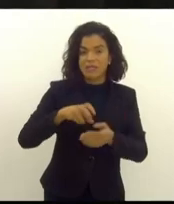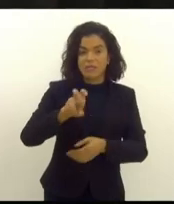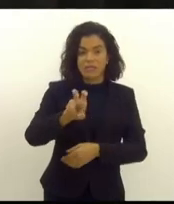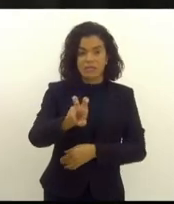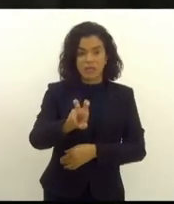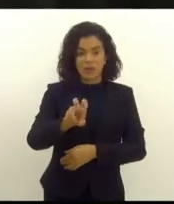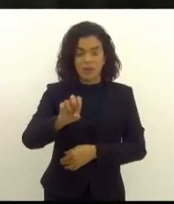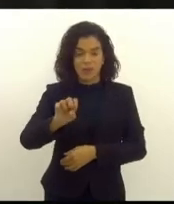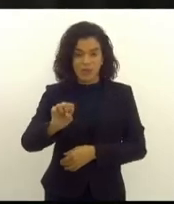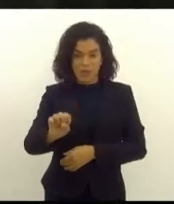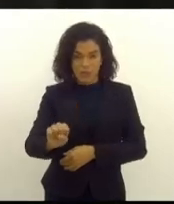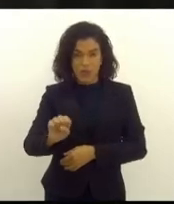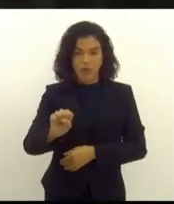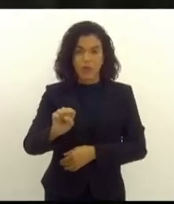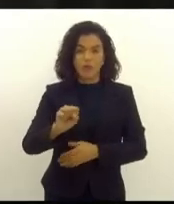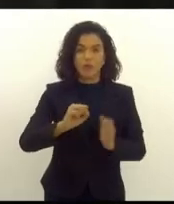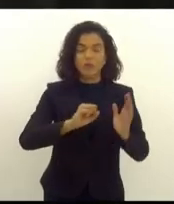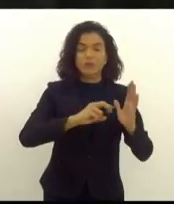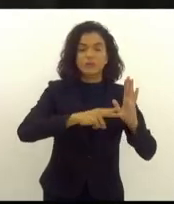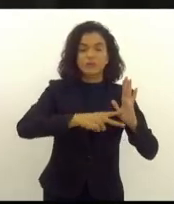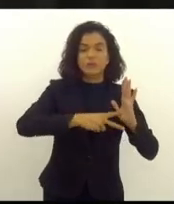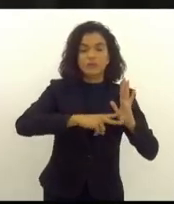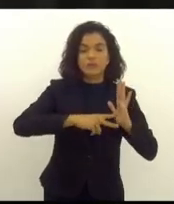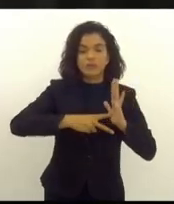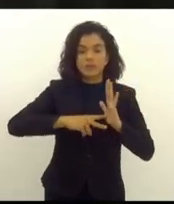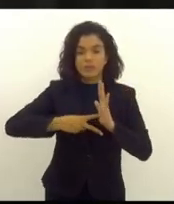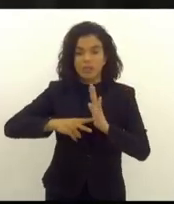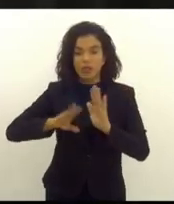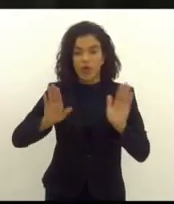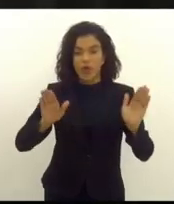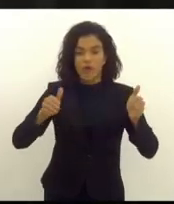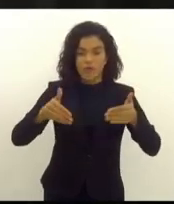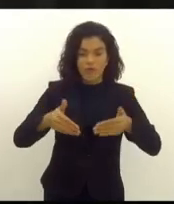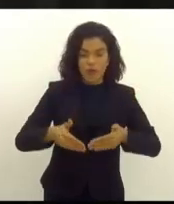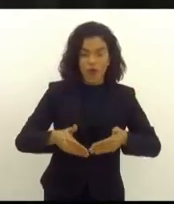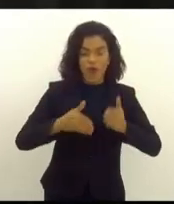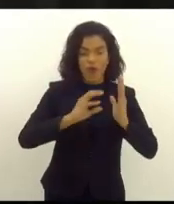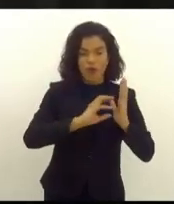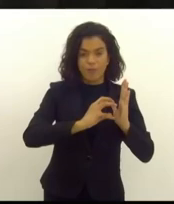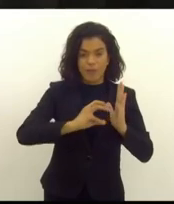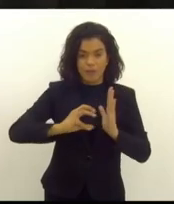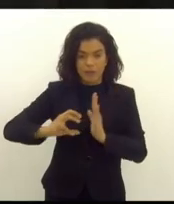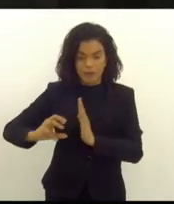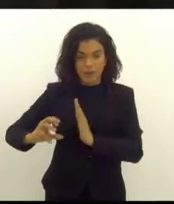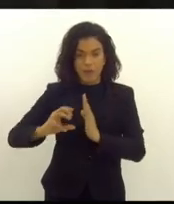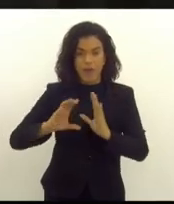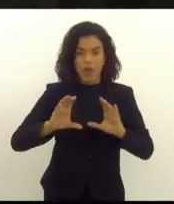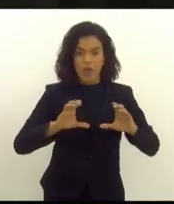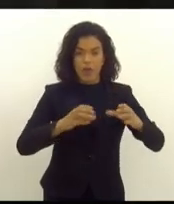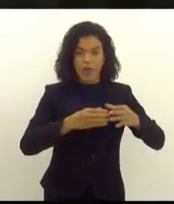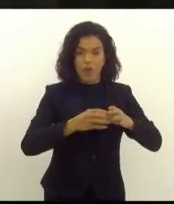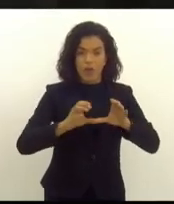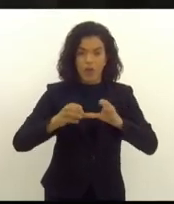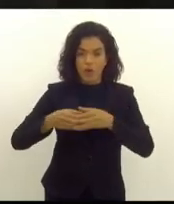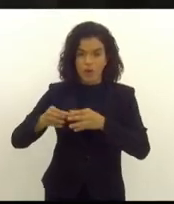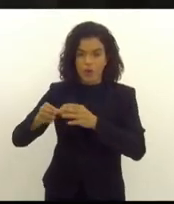58 sindicatos foram partidos políticos coletivos